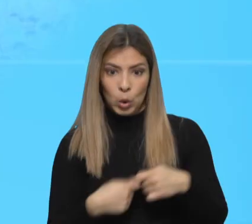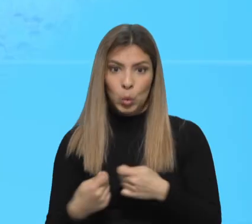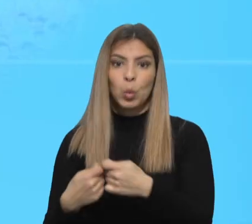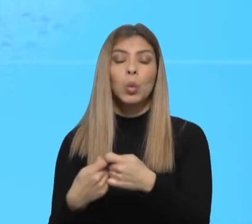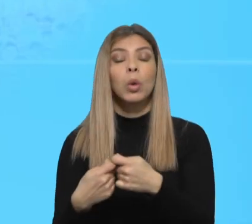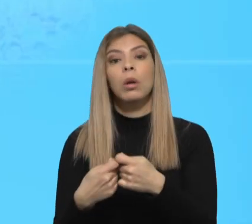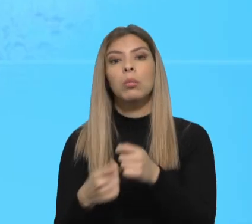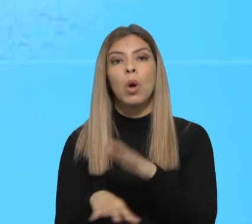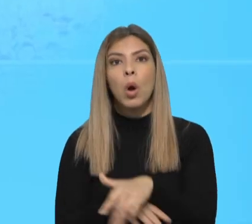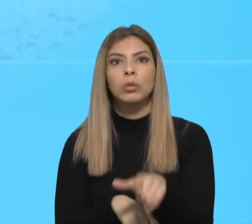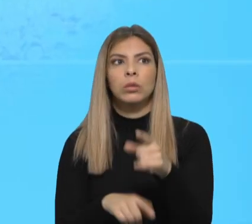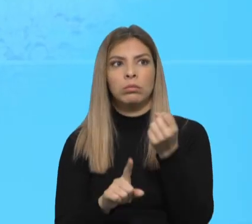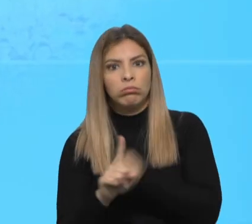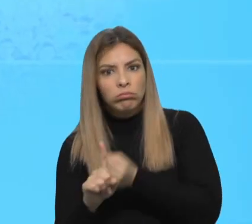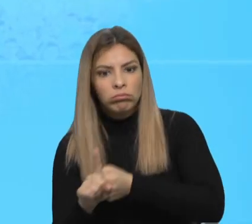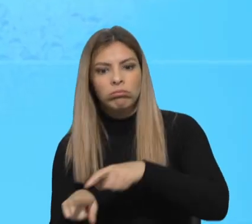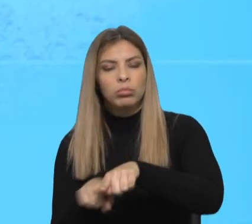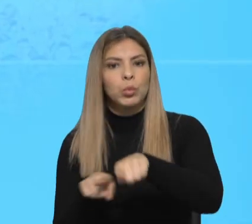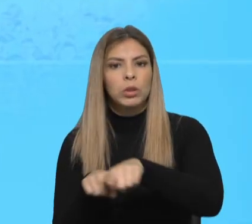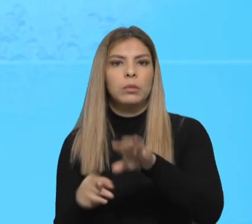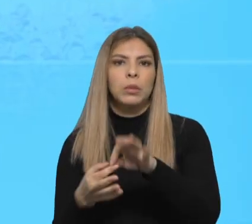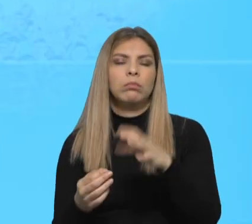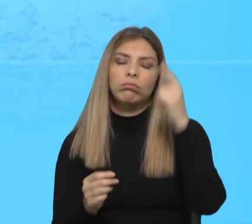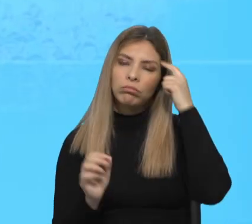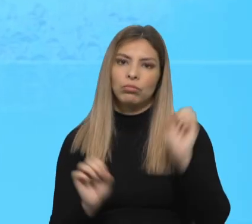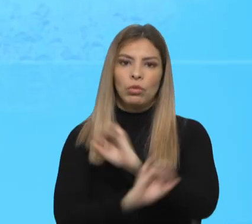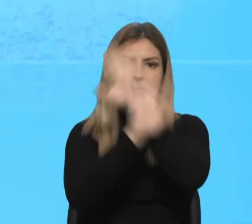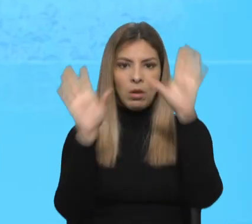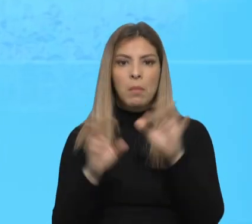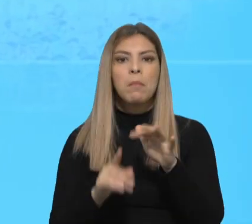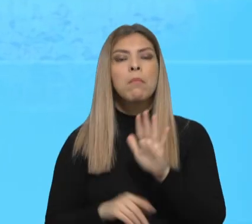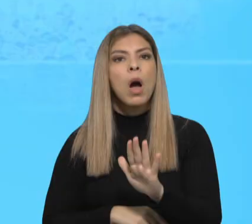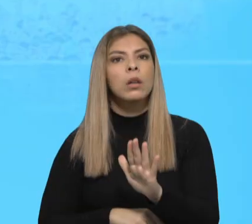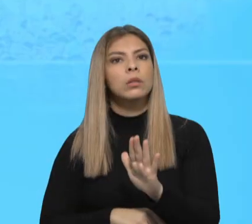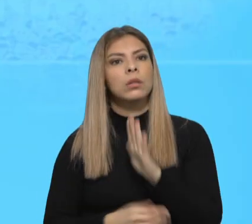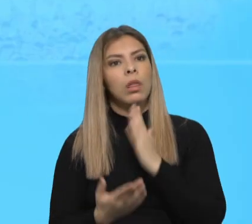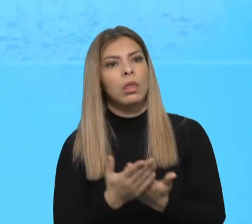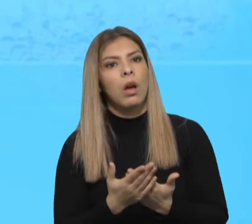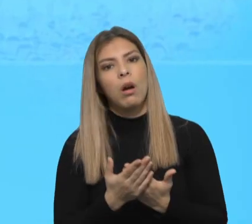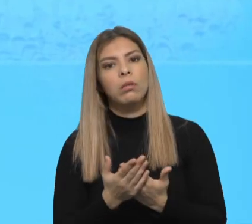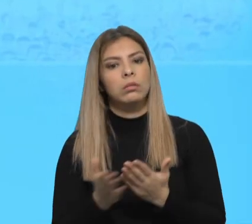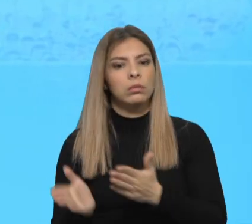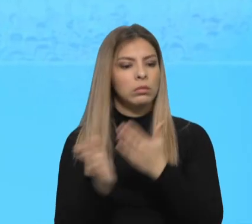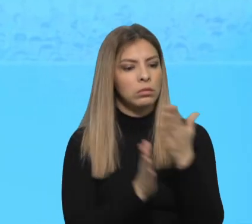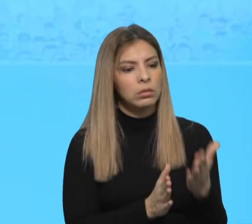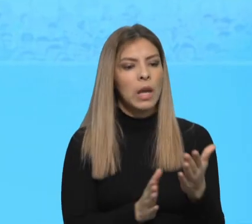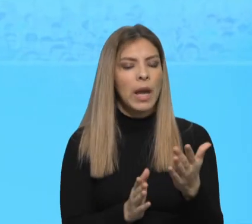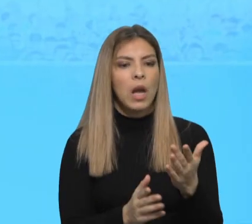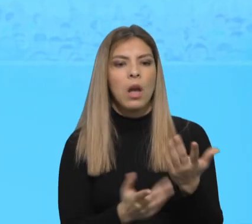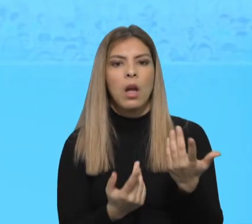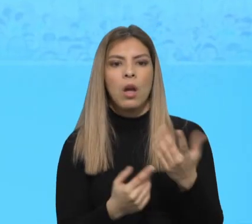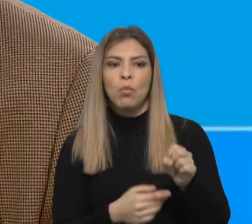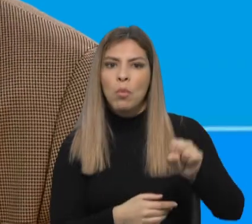digamos, da luta política, no bom sentido, obviamente, mas que gravitou sempre à volta desta escada para o